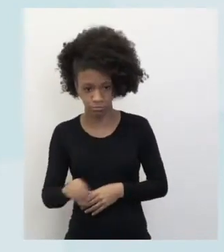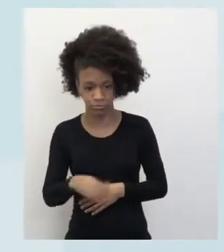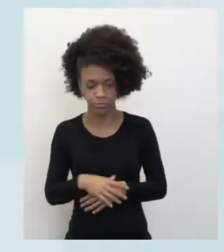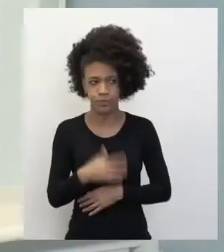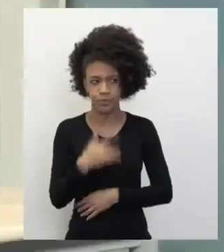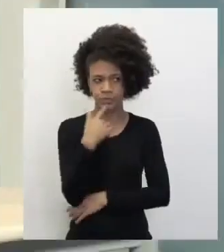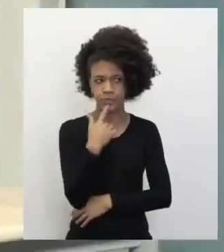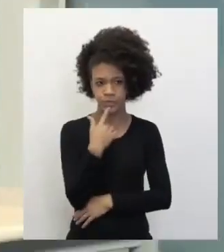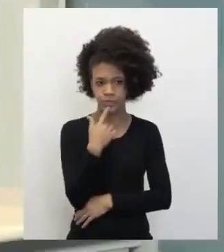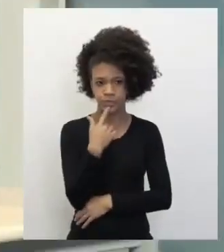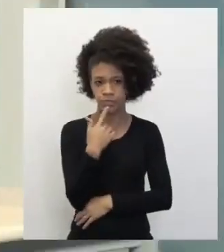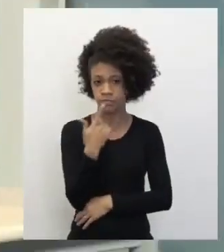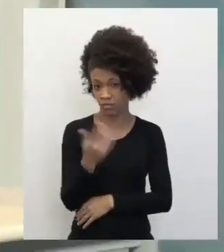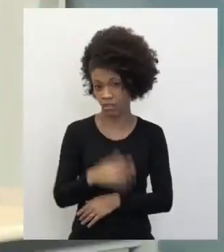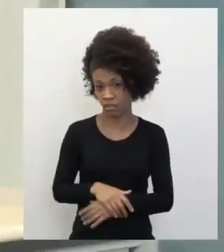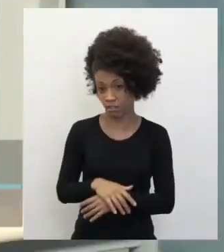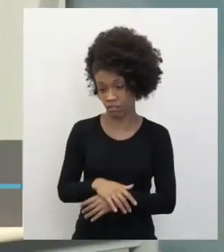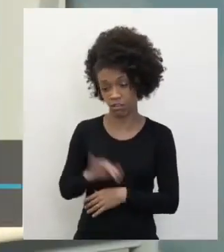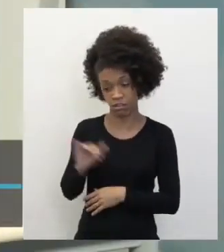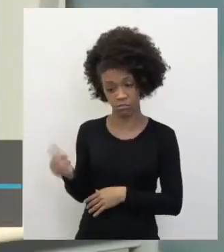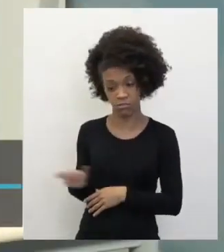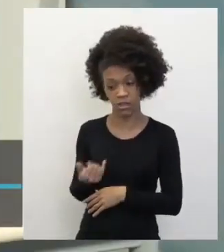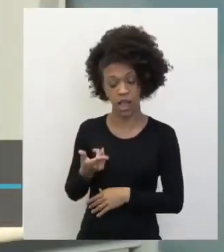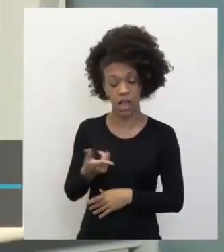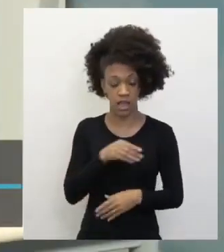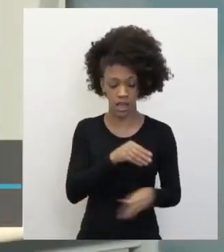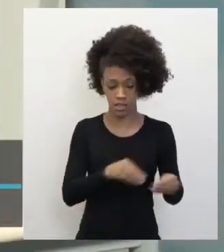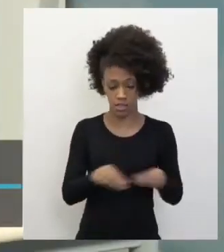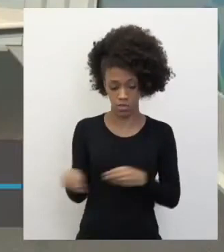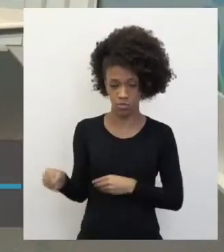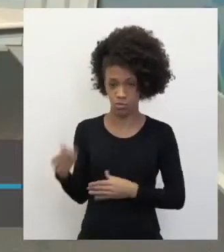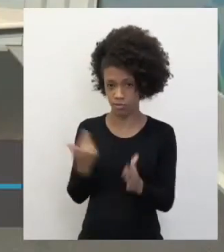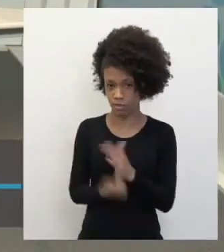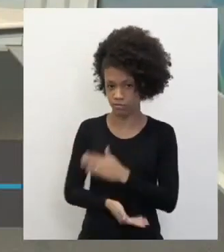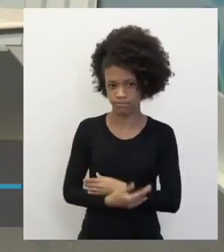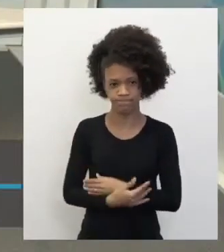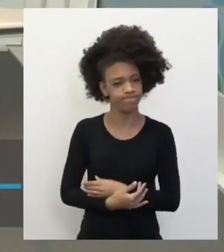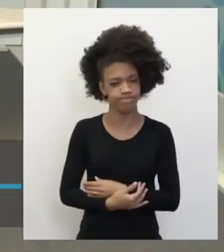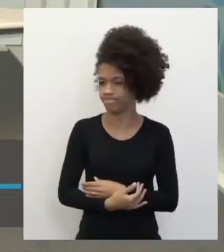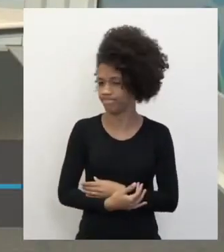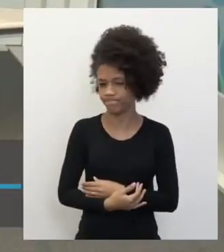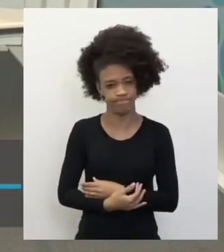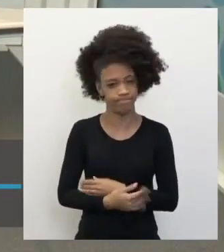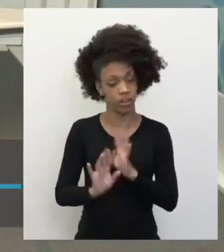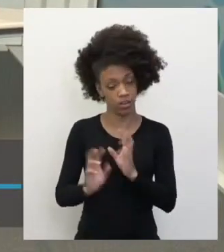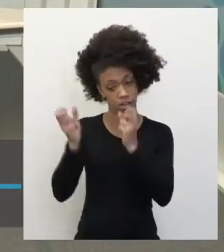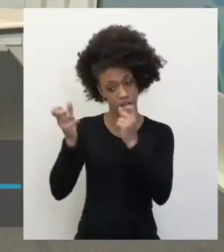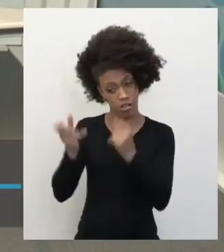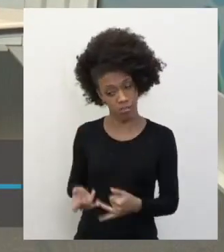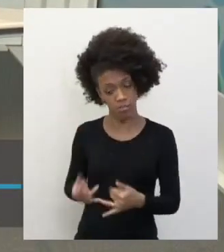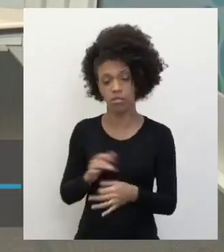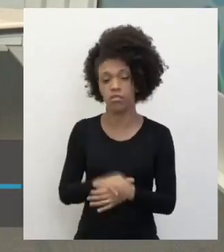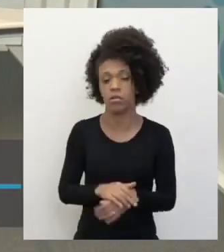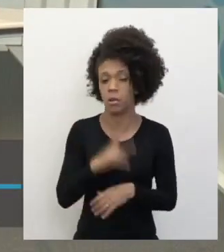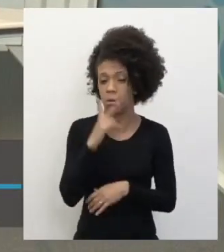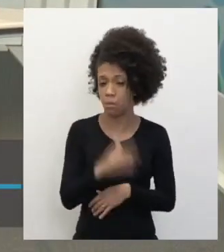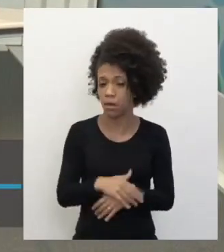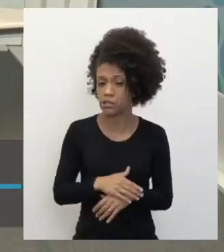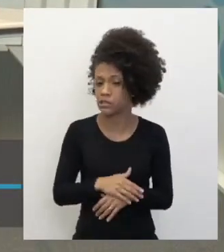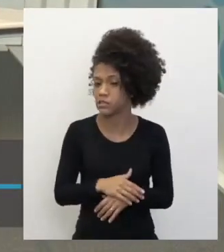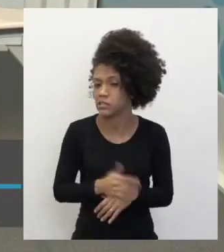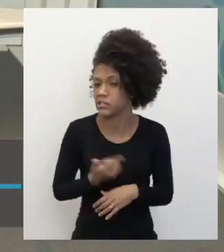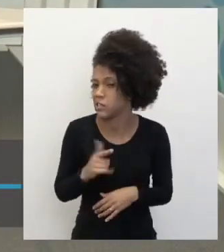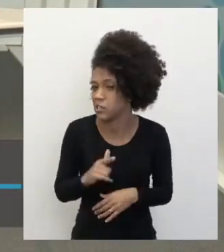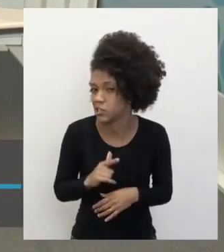quem recebeu está na vantagem, quem doou perdeu. Era assim? Olha, pelo que você está explicando aqui, professora, eu estou achando que não tem